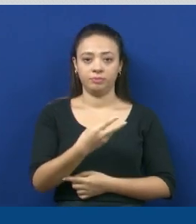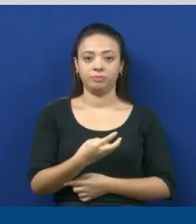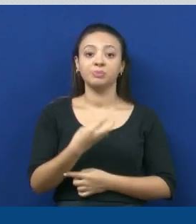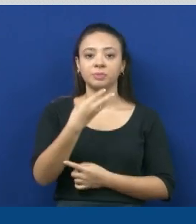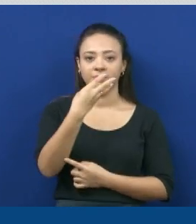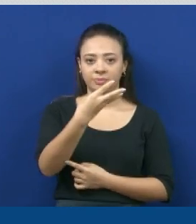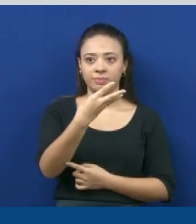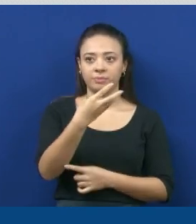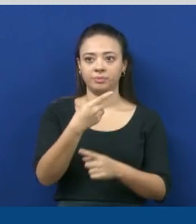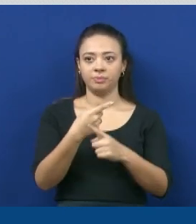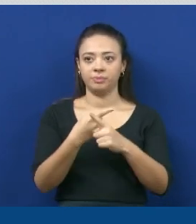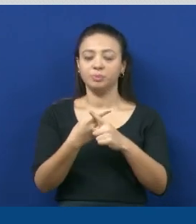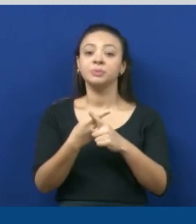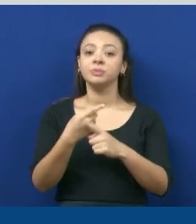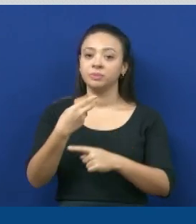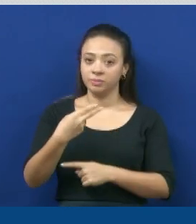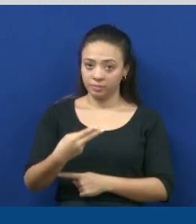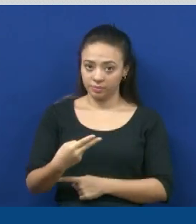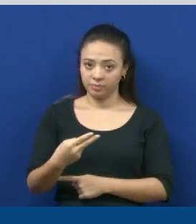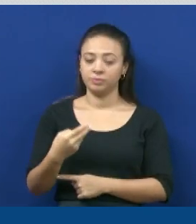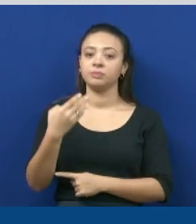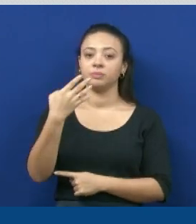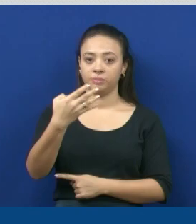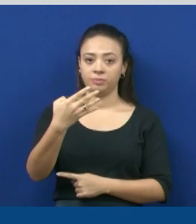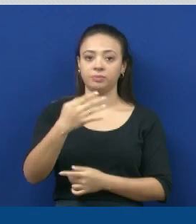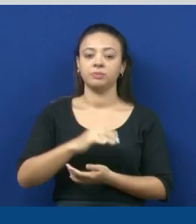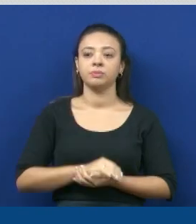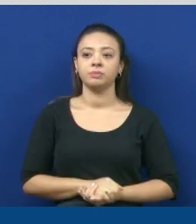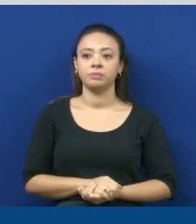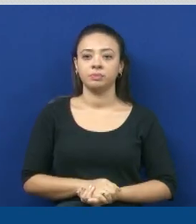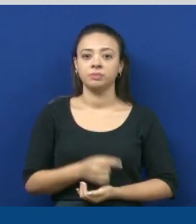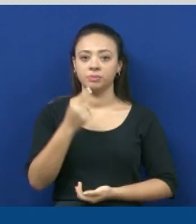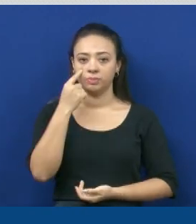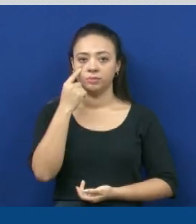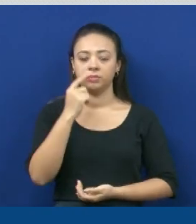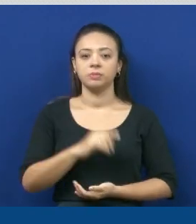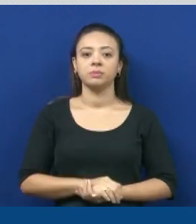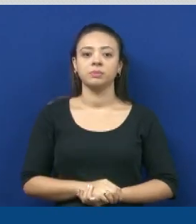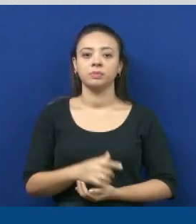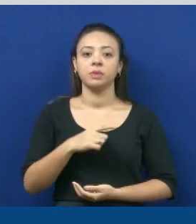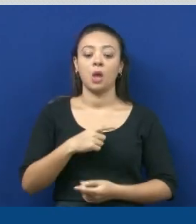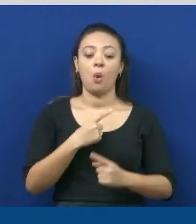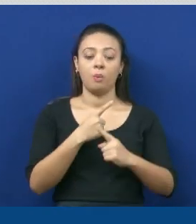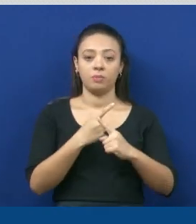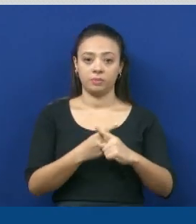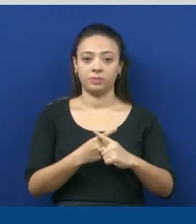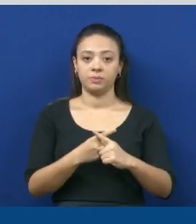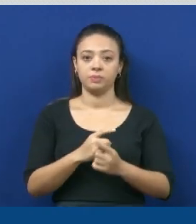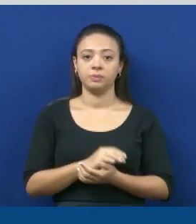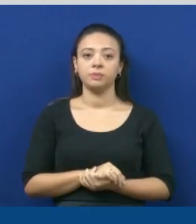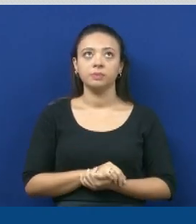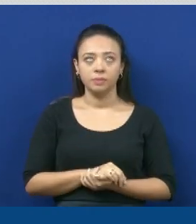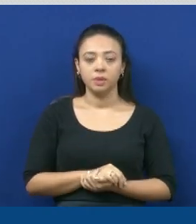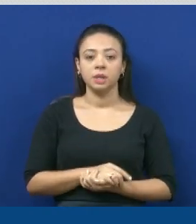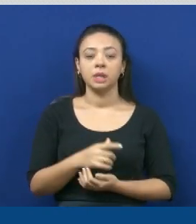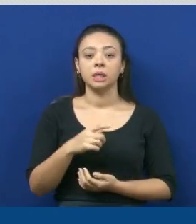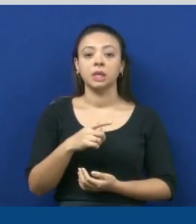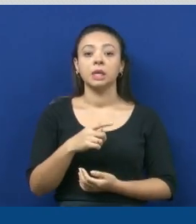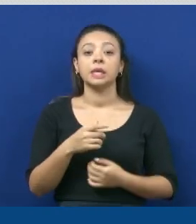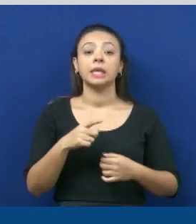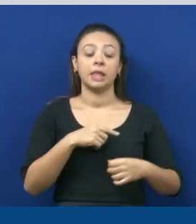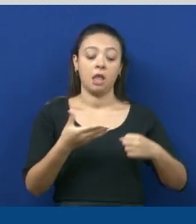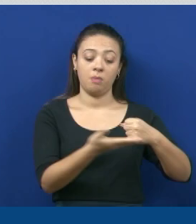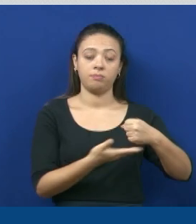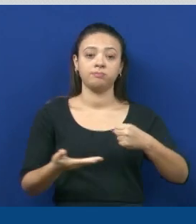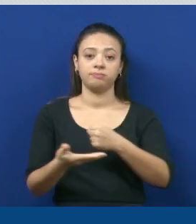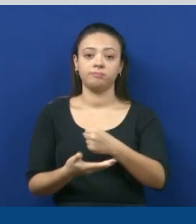a 3 vezes 2 elevado a 4. Observe que eu tenho uma multiplicação de potências